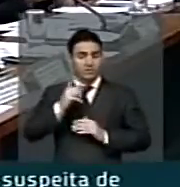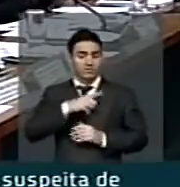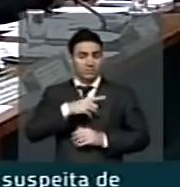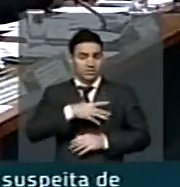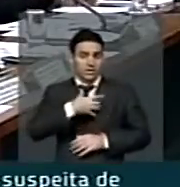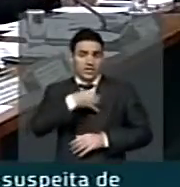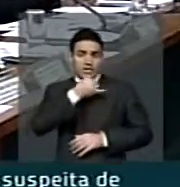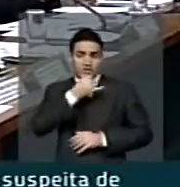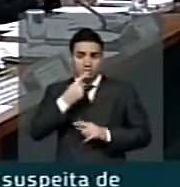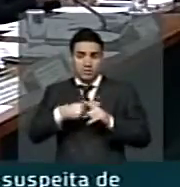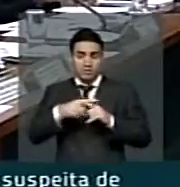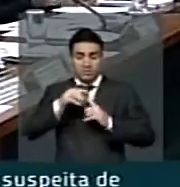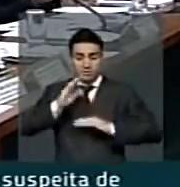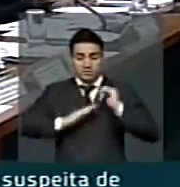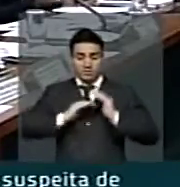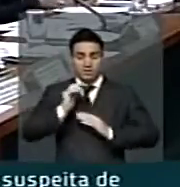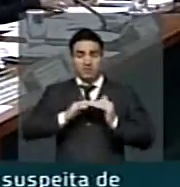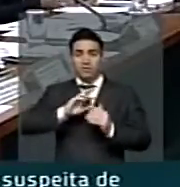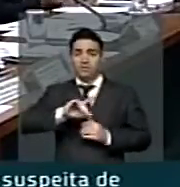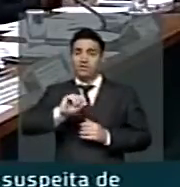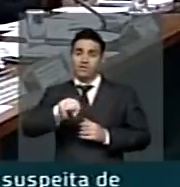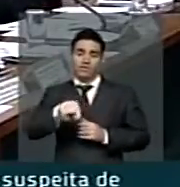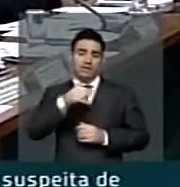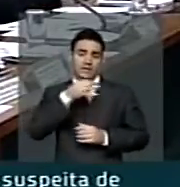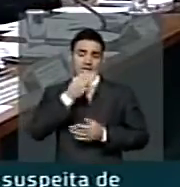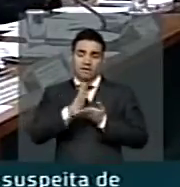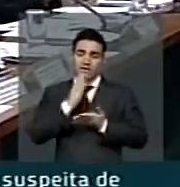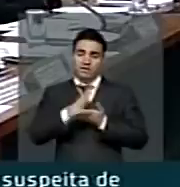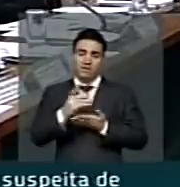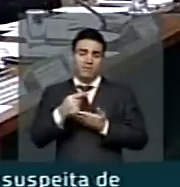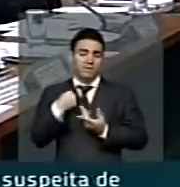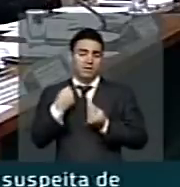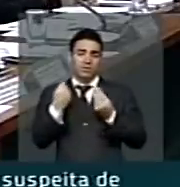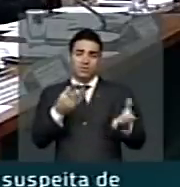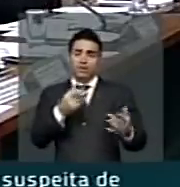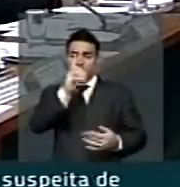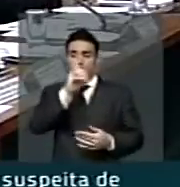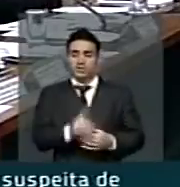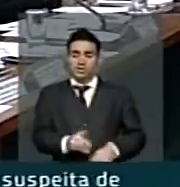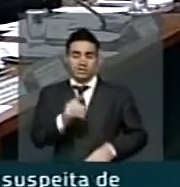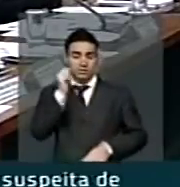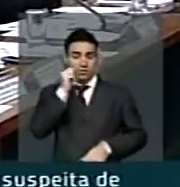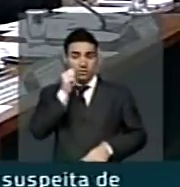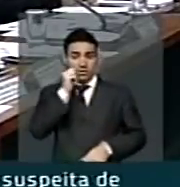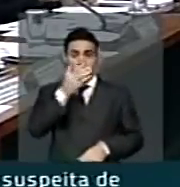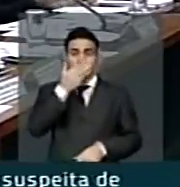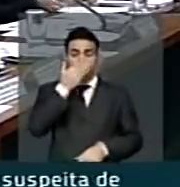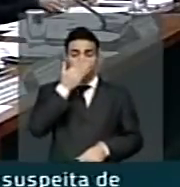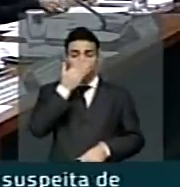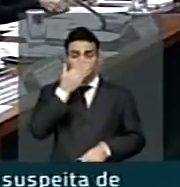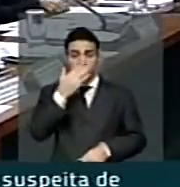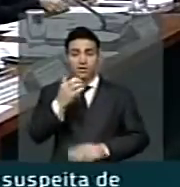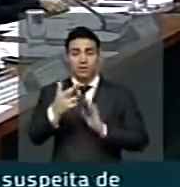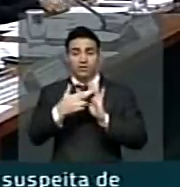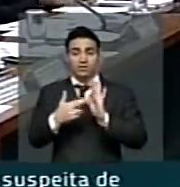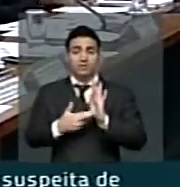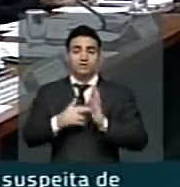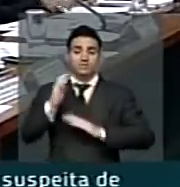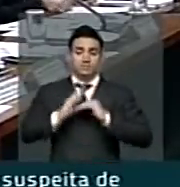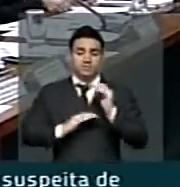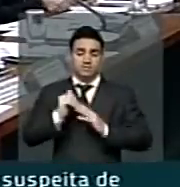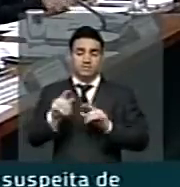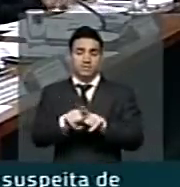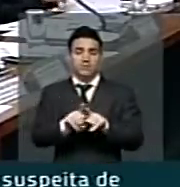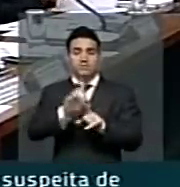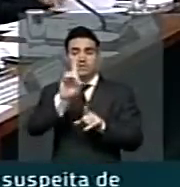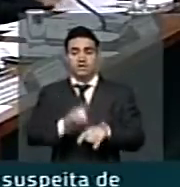sua profissão. Esse não é argumento para se utilizar, para negar às mulheres prostitutas a regulamentação da sua profissão e os seus direitos.